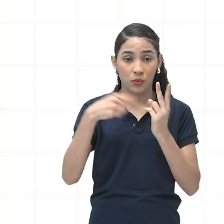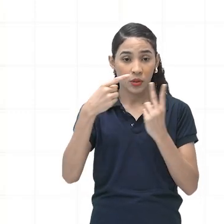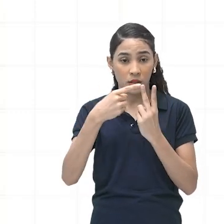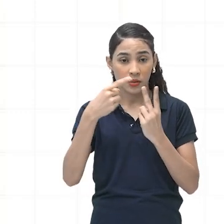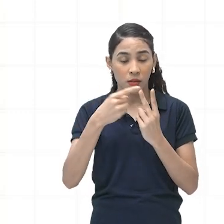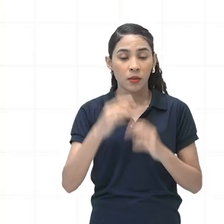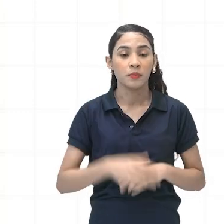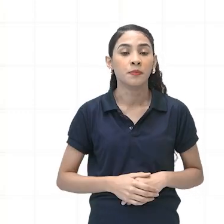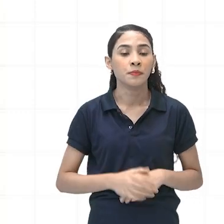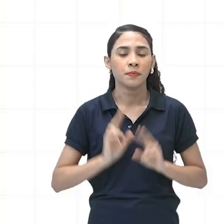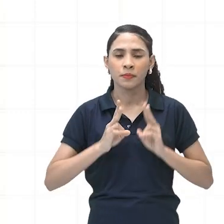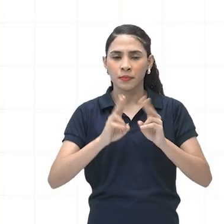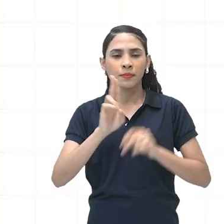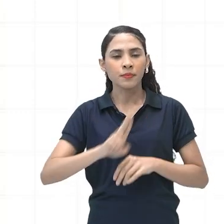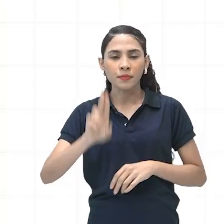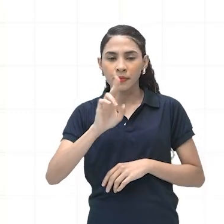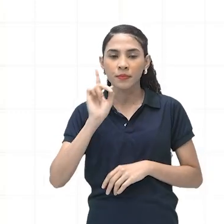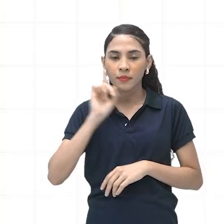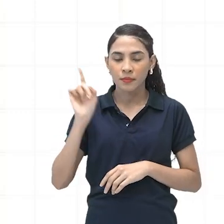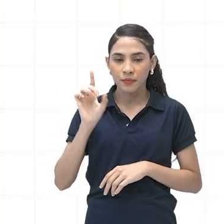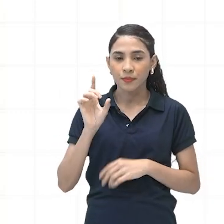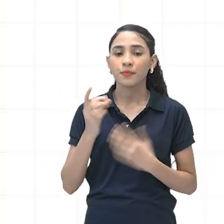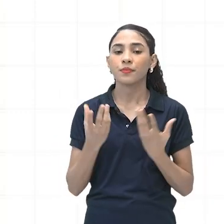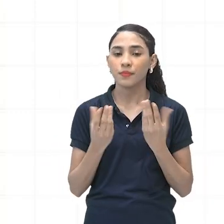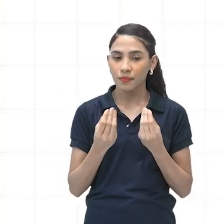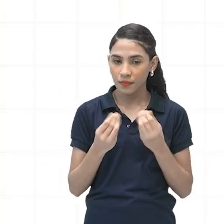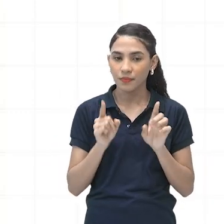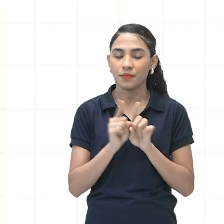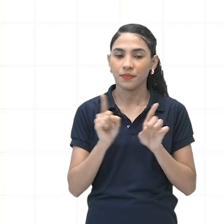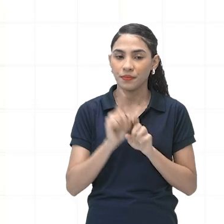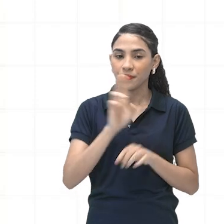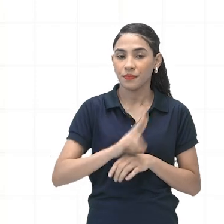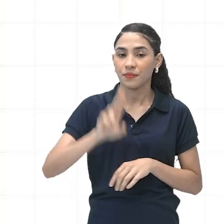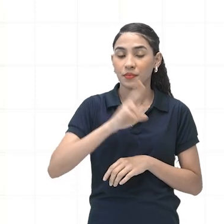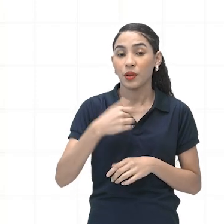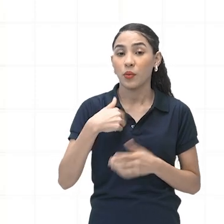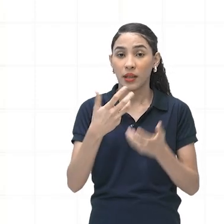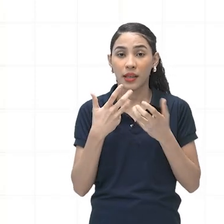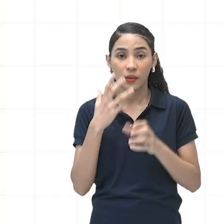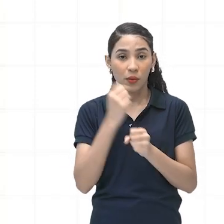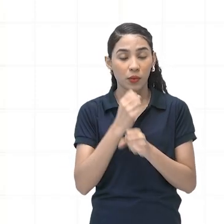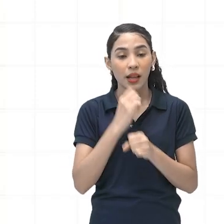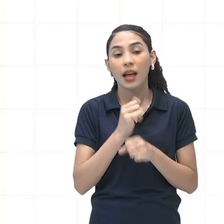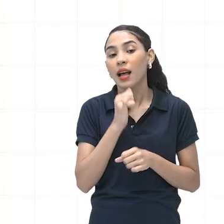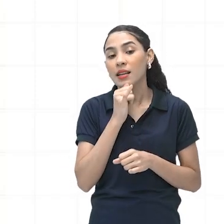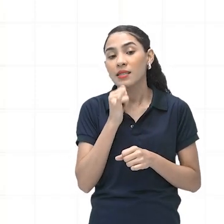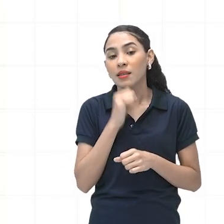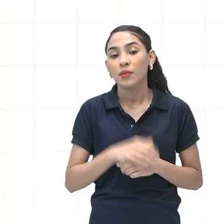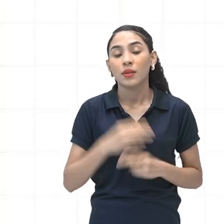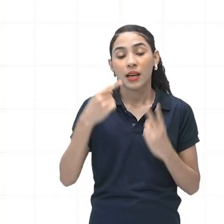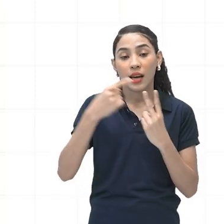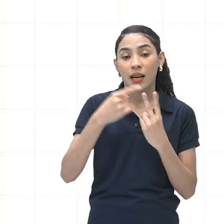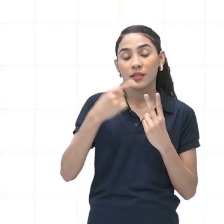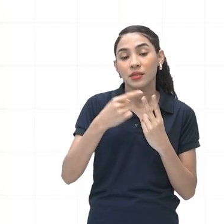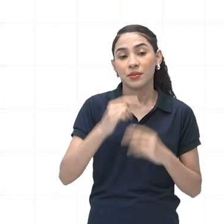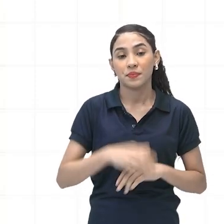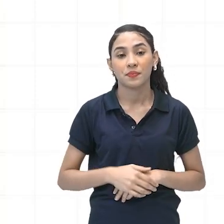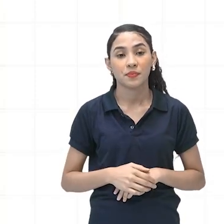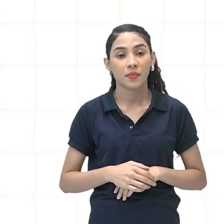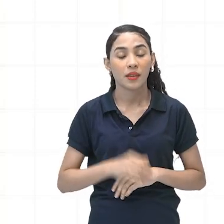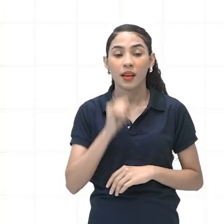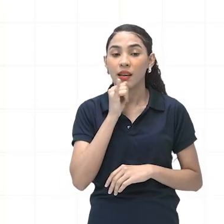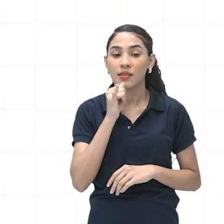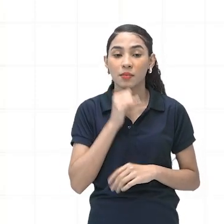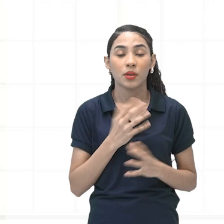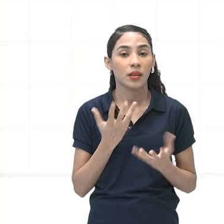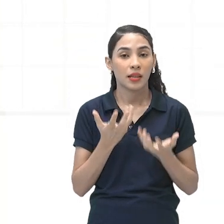E a gente usa muito essa propriedade, bastante essa propriedade, quando eu quero calcular, por exemplo, uma raiz quadrada. Por